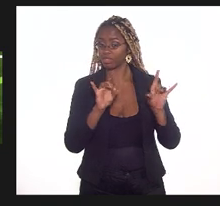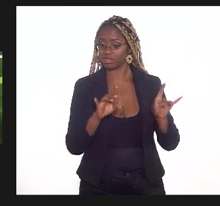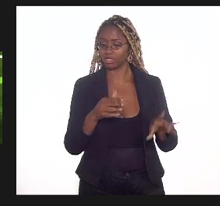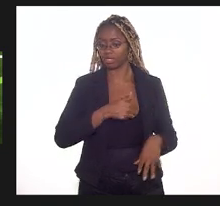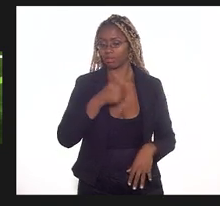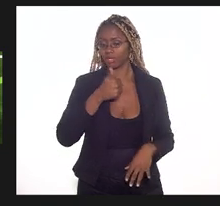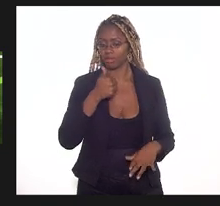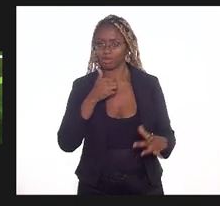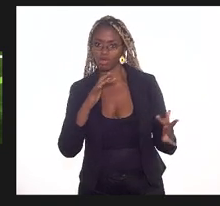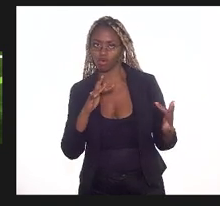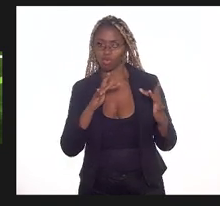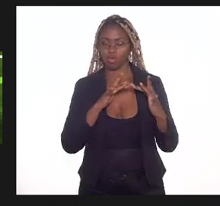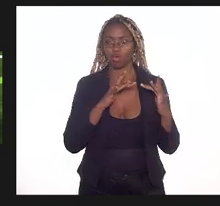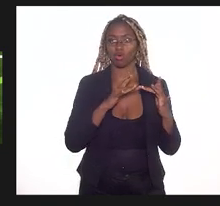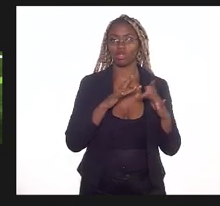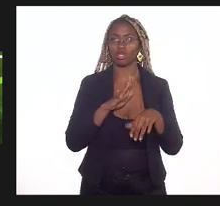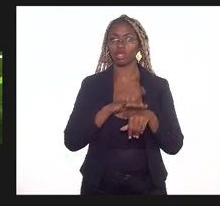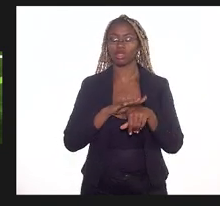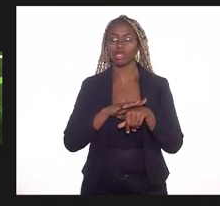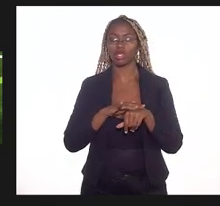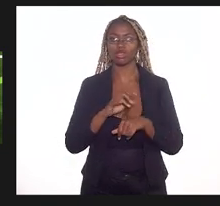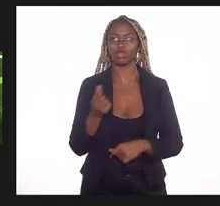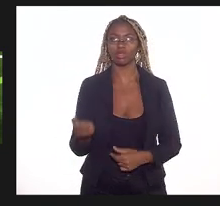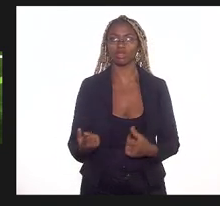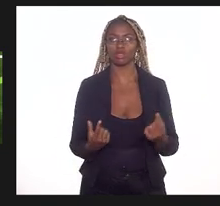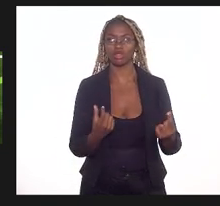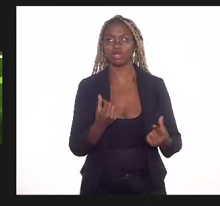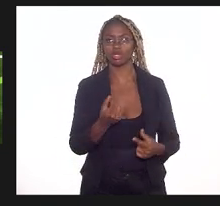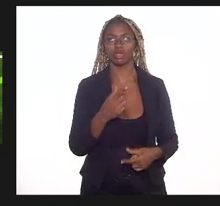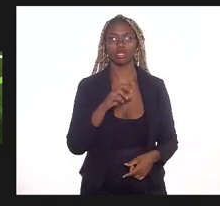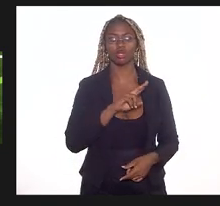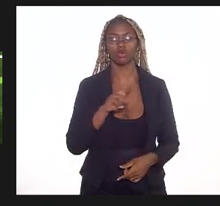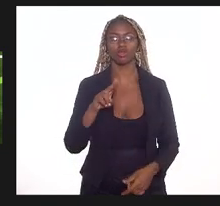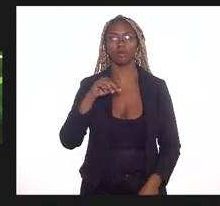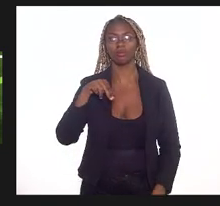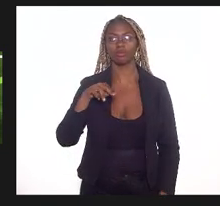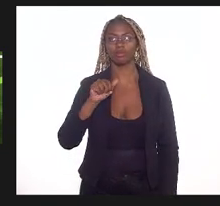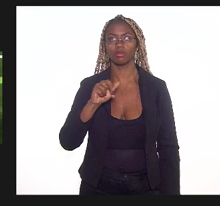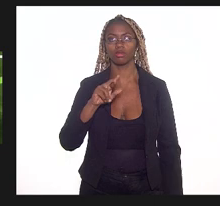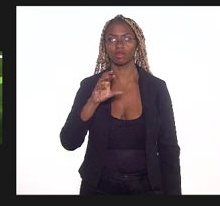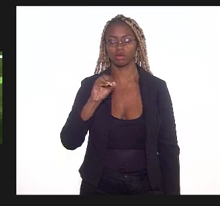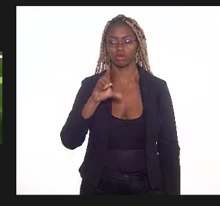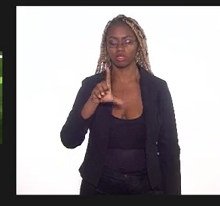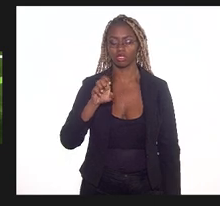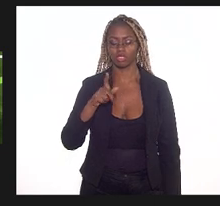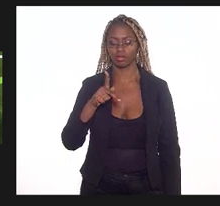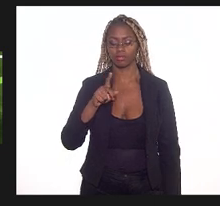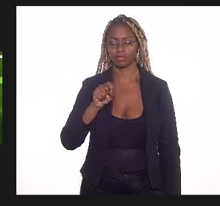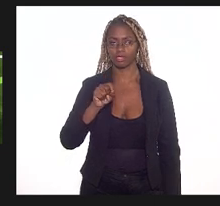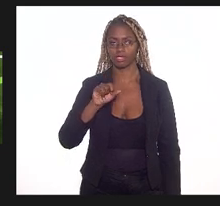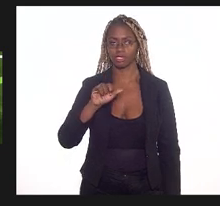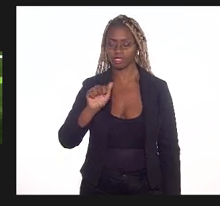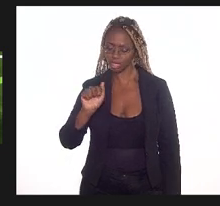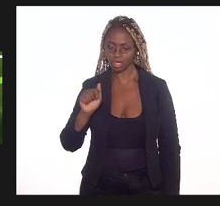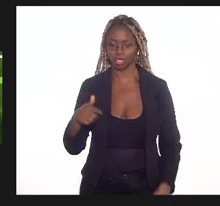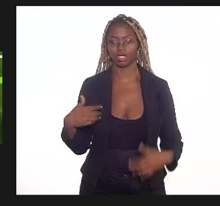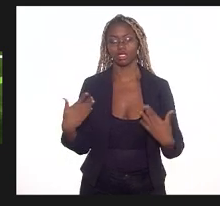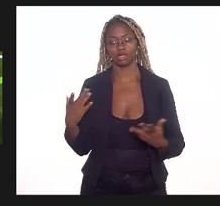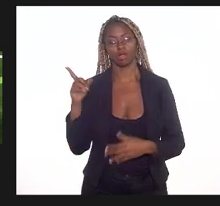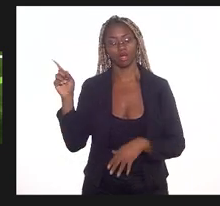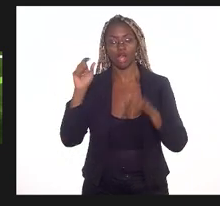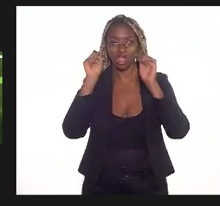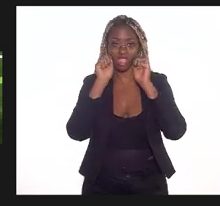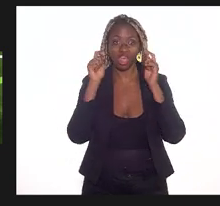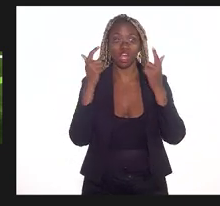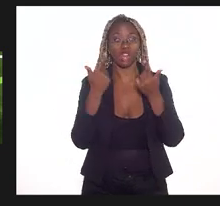primeira aproximação com as doenças raras, que foi com a narcolepsia, né? E aí, no próprio âmbito da Assembleia Legislativa